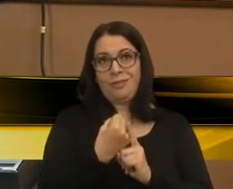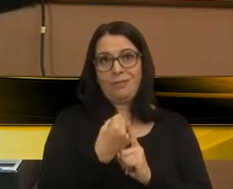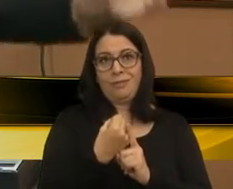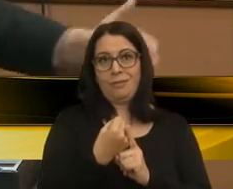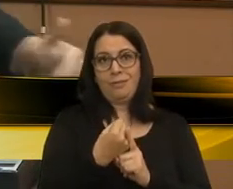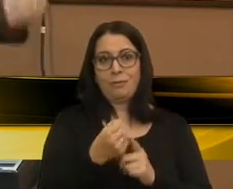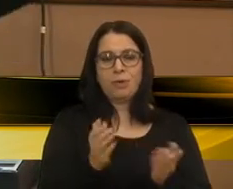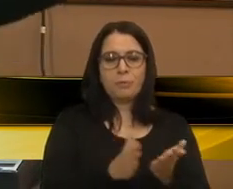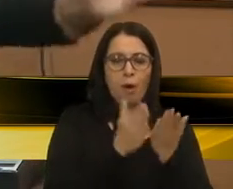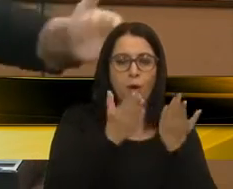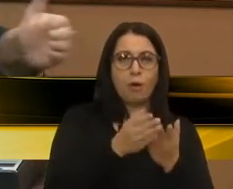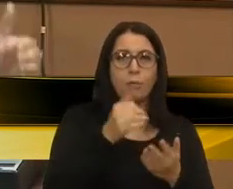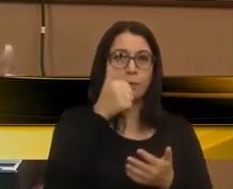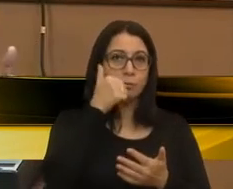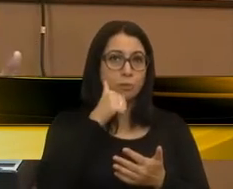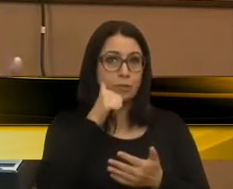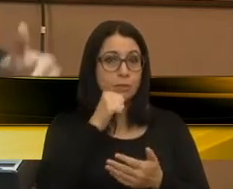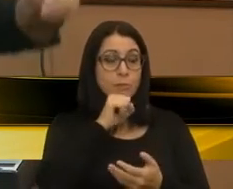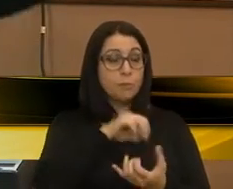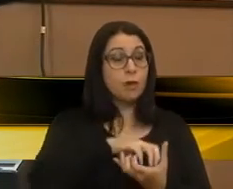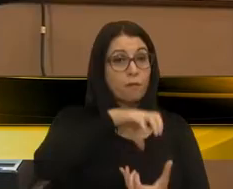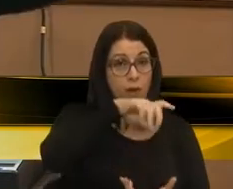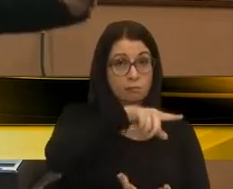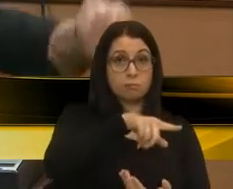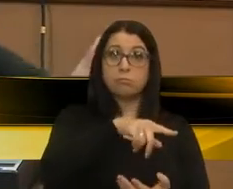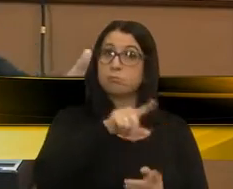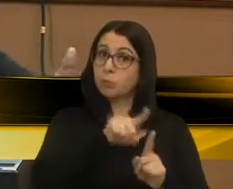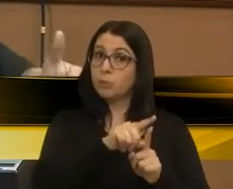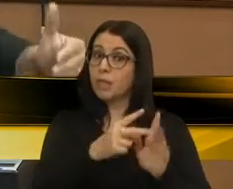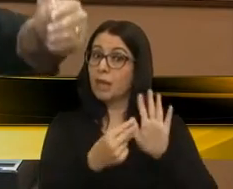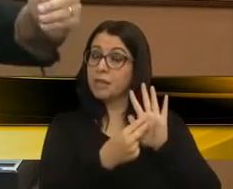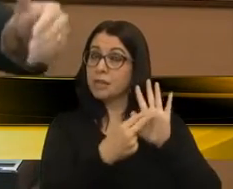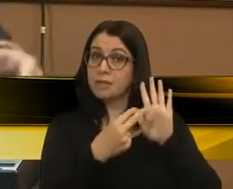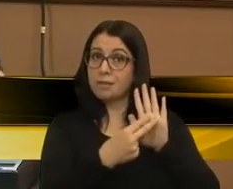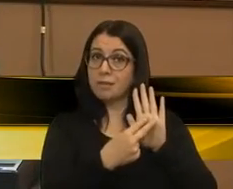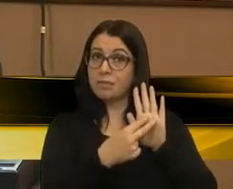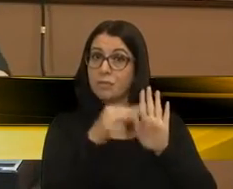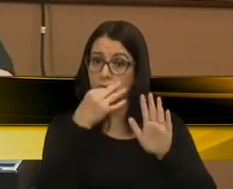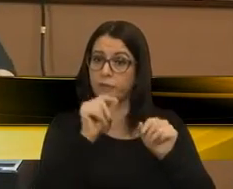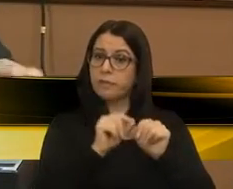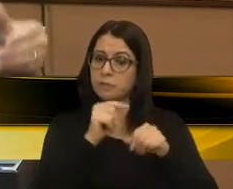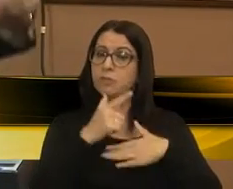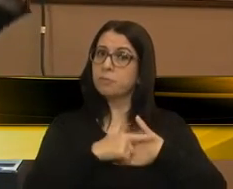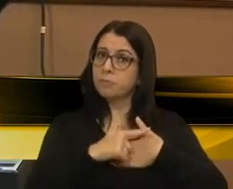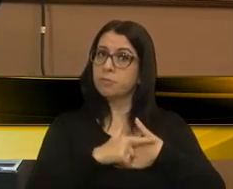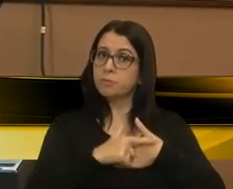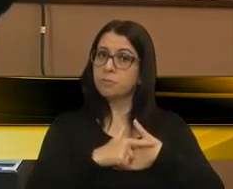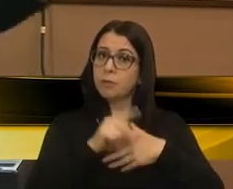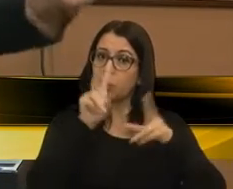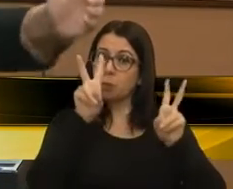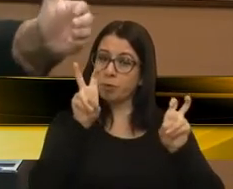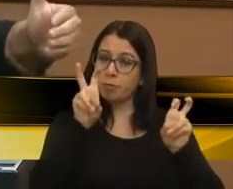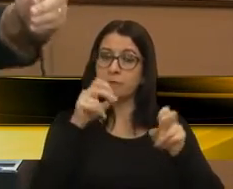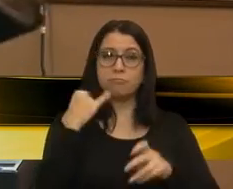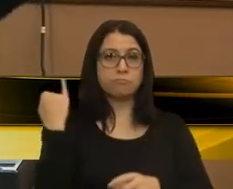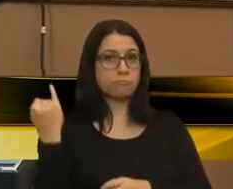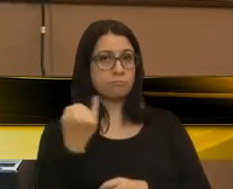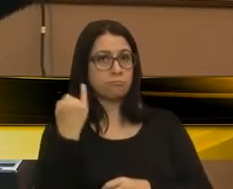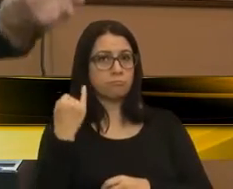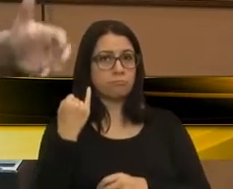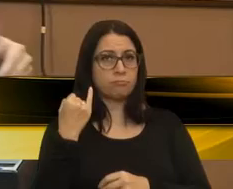aos mais pobres, às mulheres, aos idosos. Então nós precisamos estar atentos, Caxias está fazendo sua parte, são temas palpitantes que